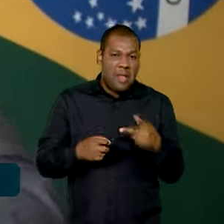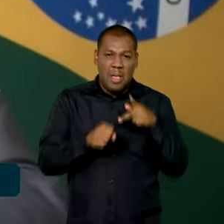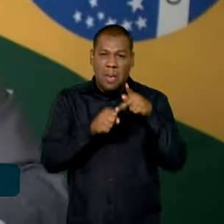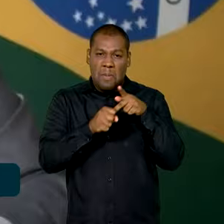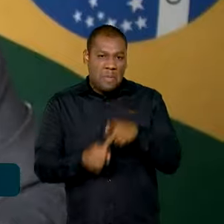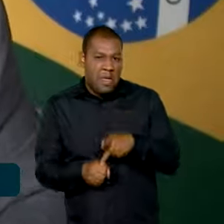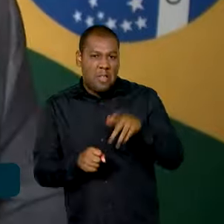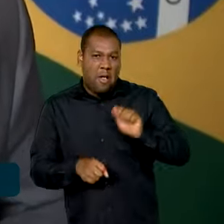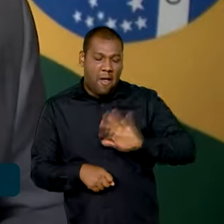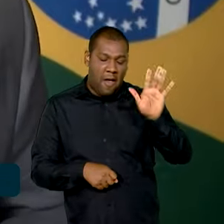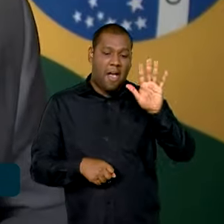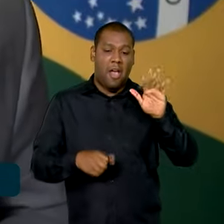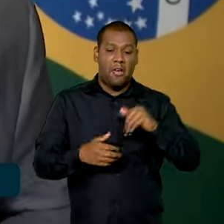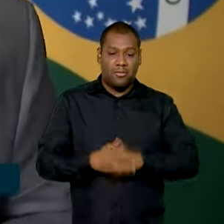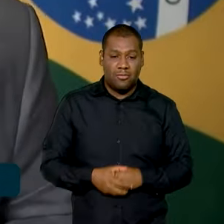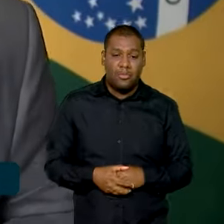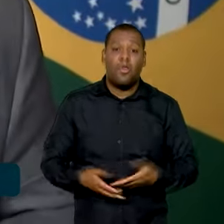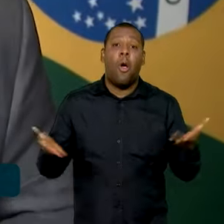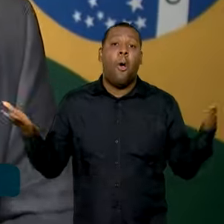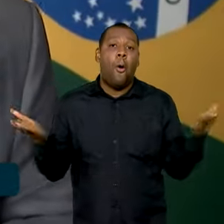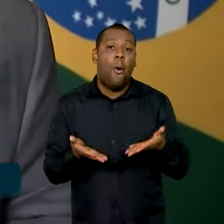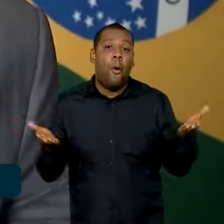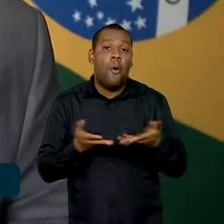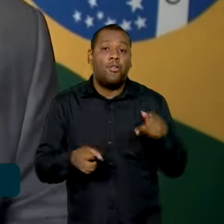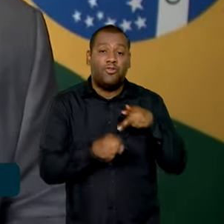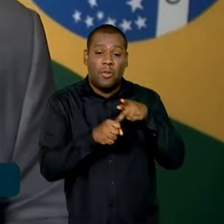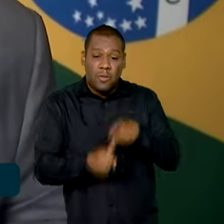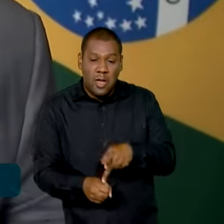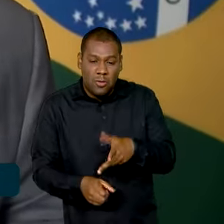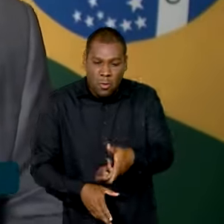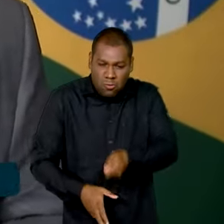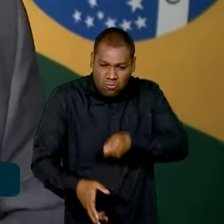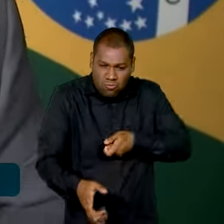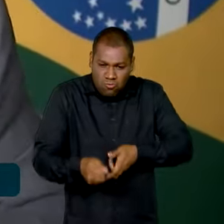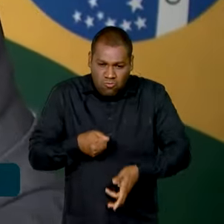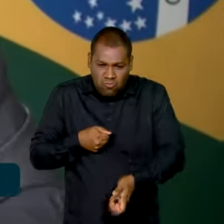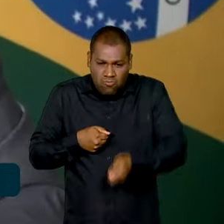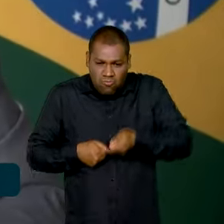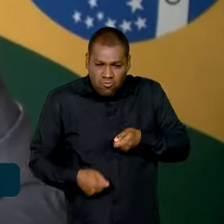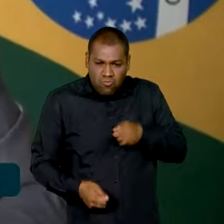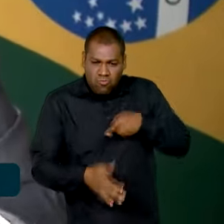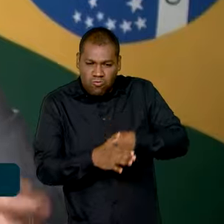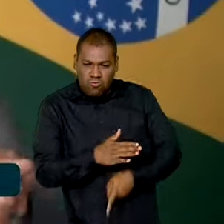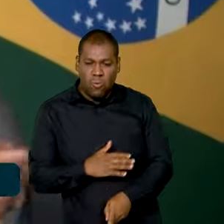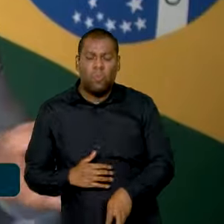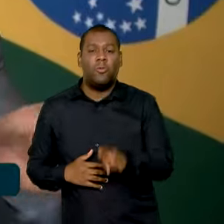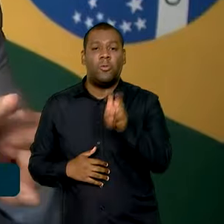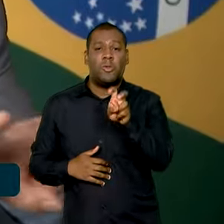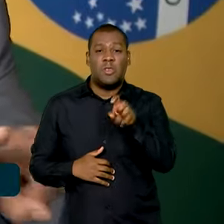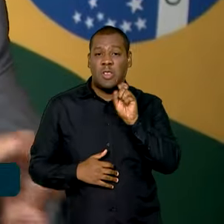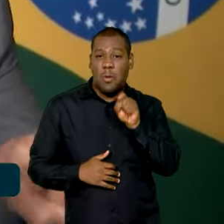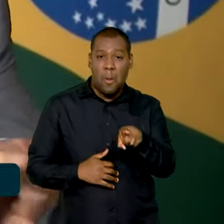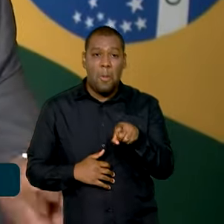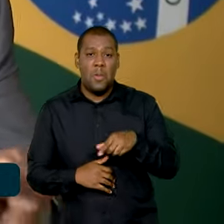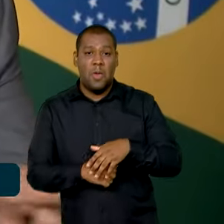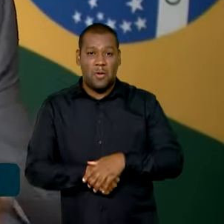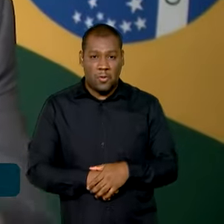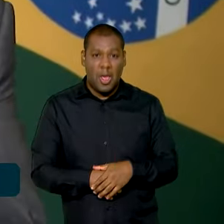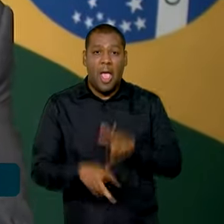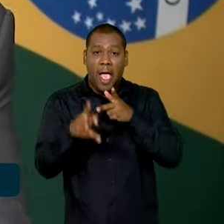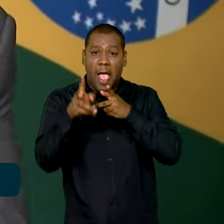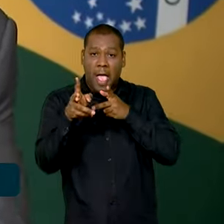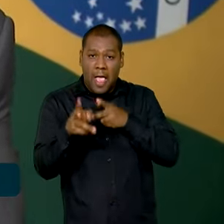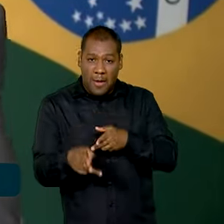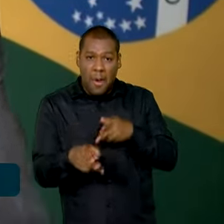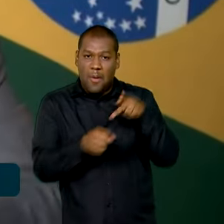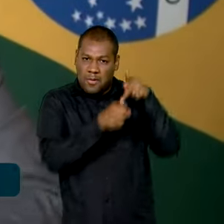muito caro. Hoje, o petróleo tirado a 5 mil metros de profundidade está quase o mesmo preço do petróleo